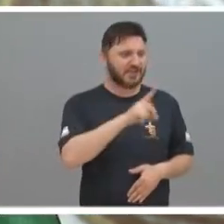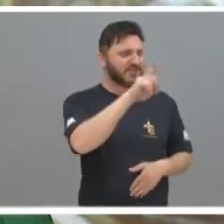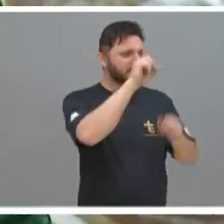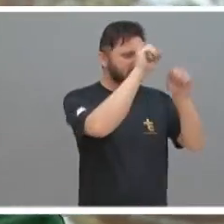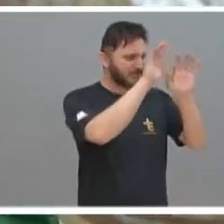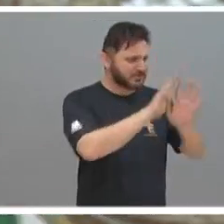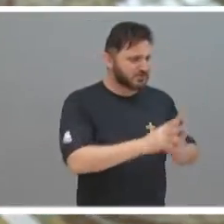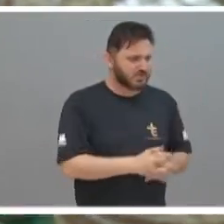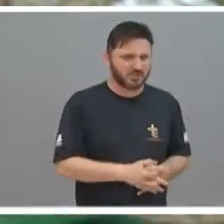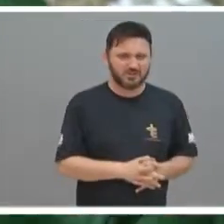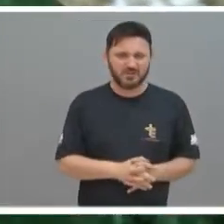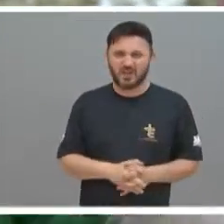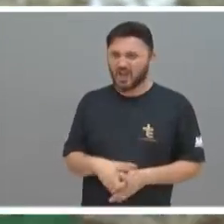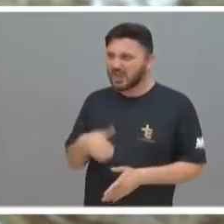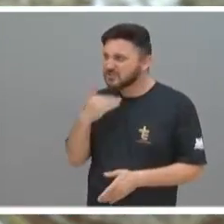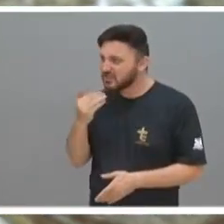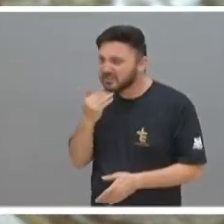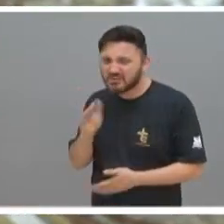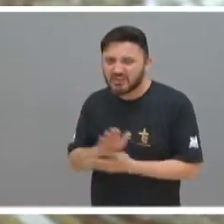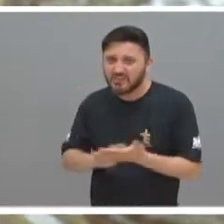quero que você reze, meu filho, me dê comida.